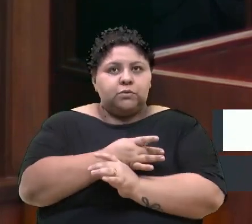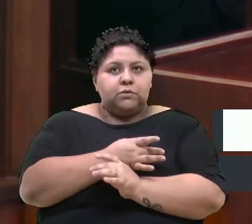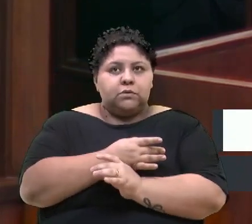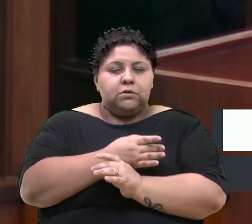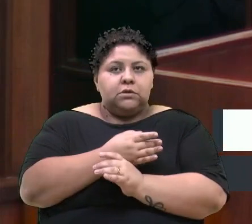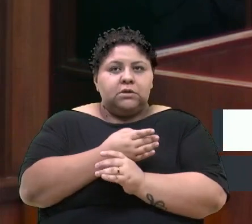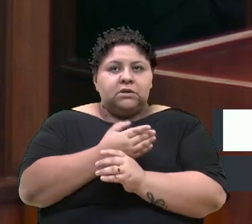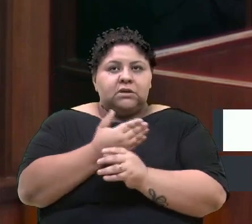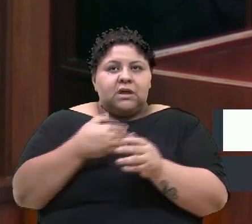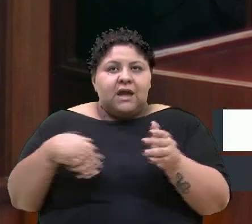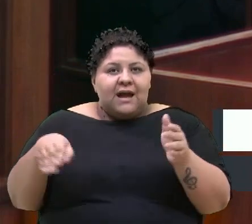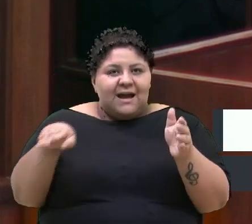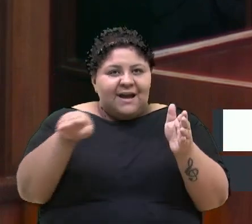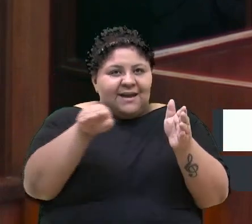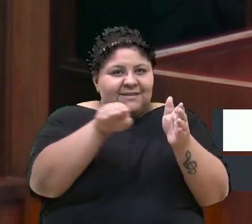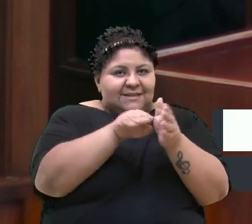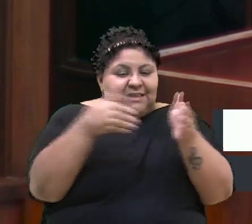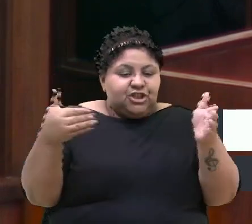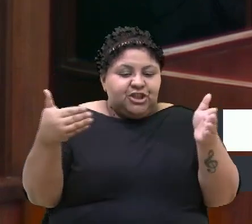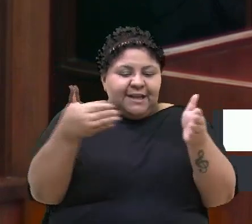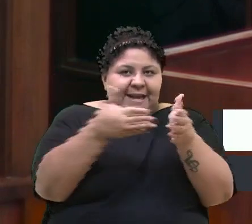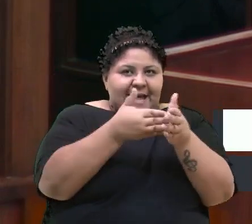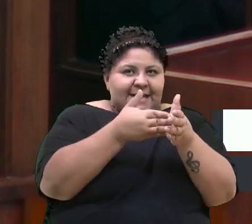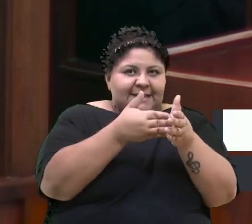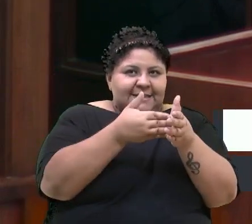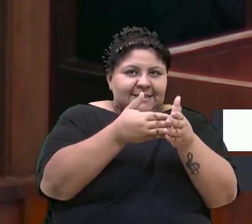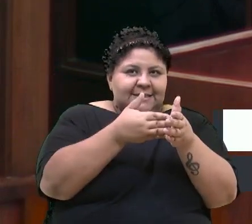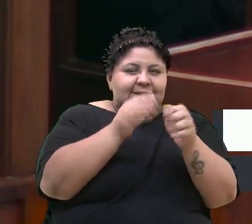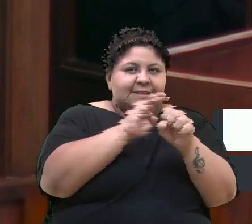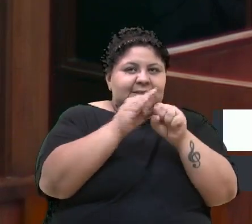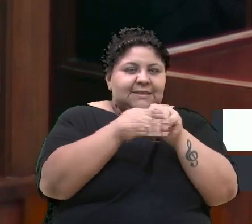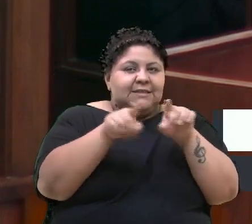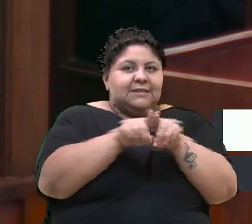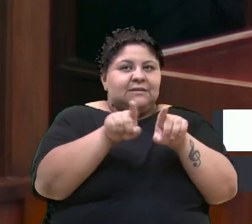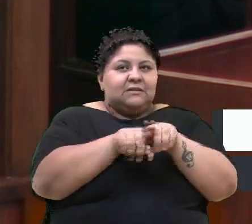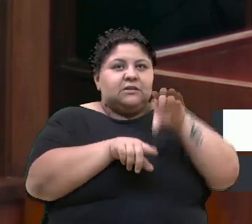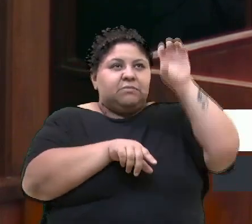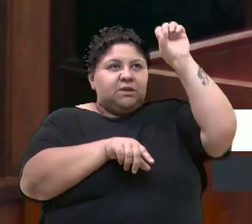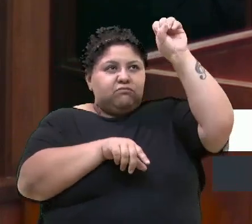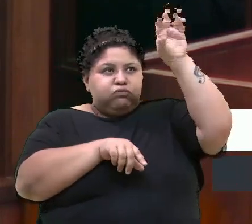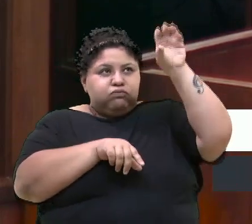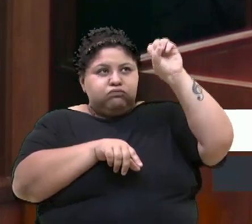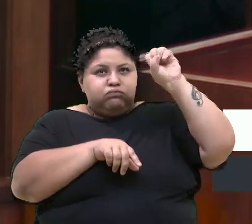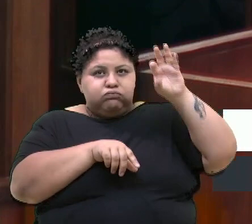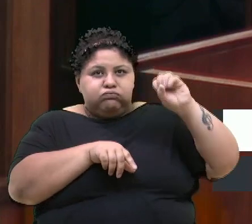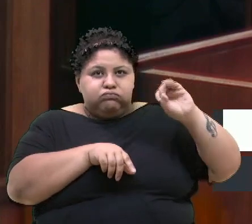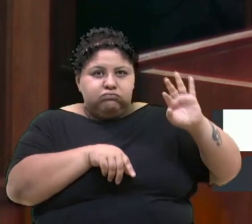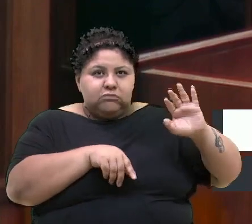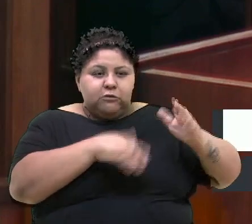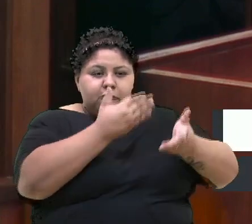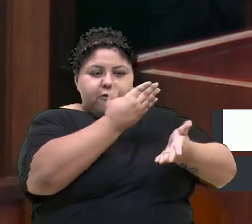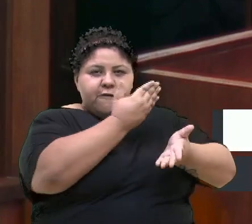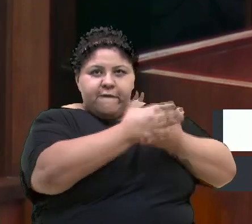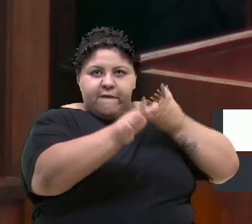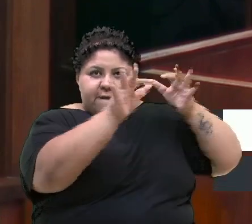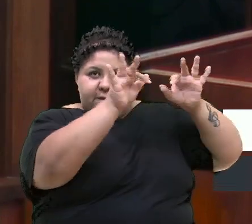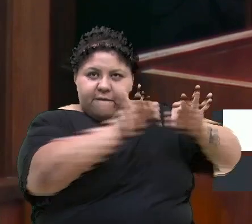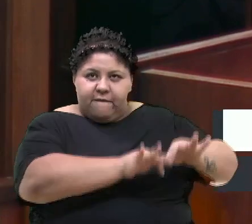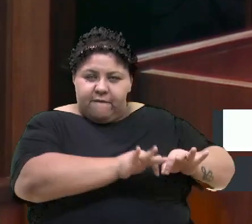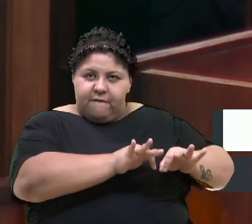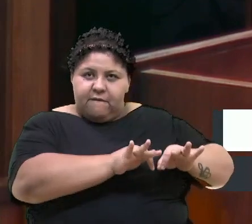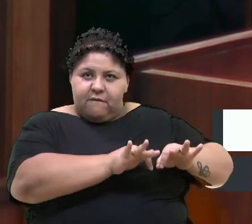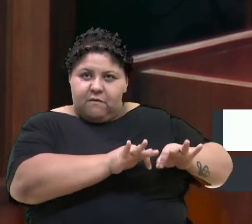do bairro Serrano, e depois também temos uma sinaleira que foi eliminada na BR-116 através da